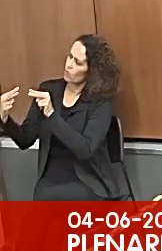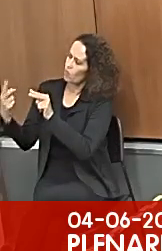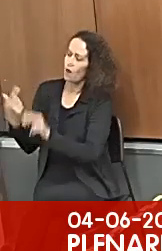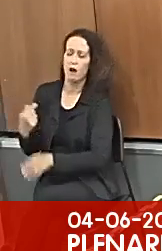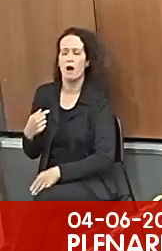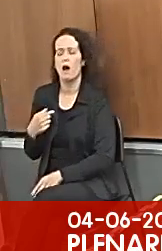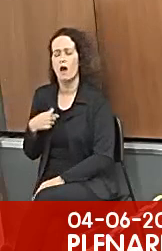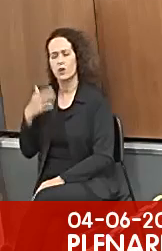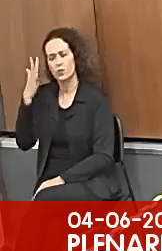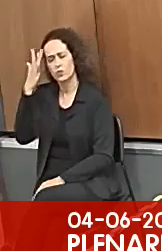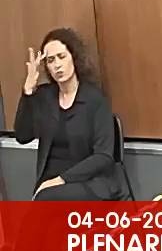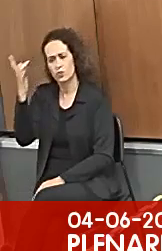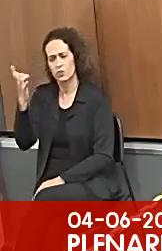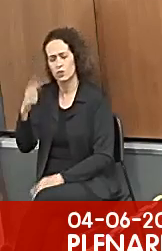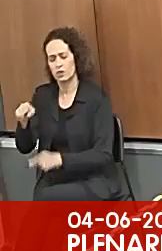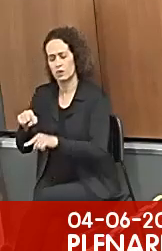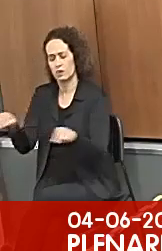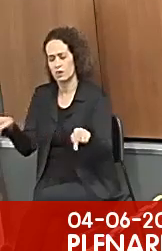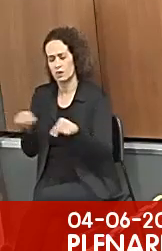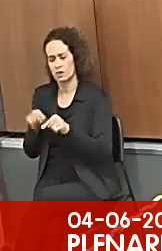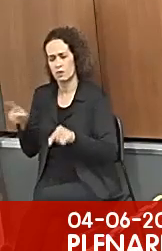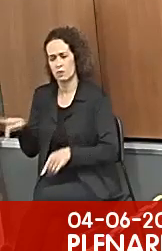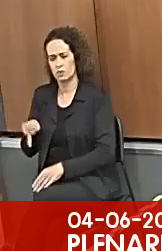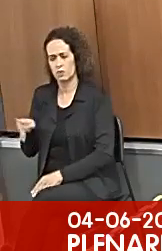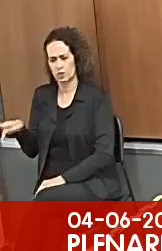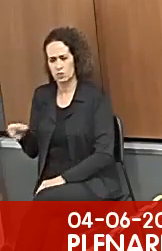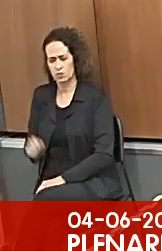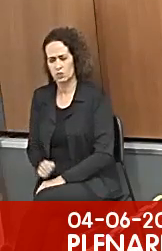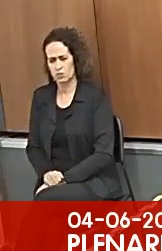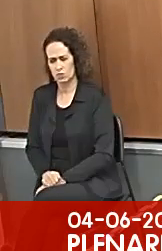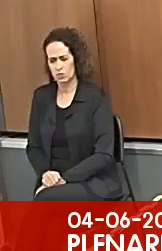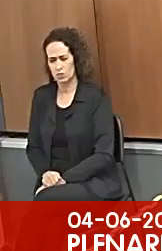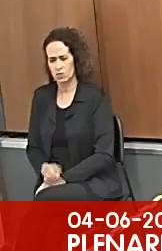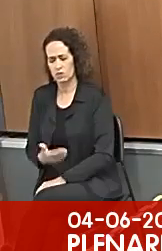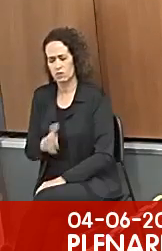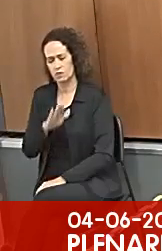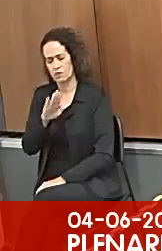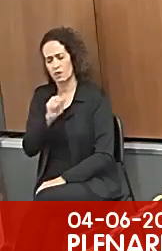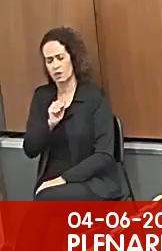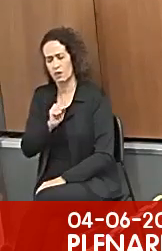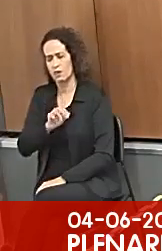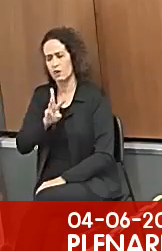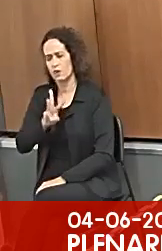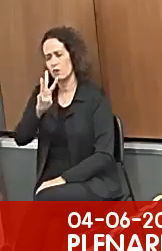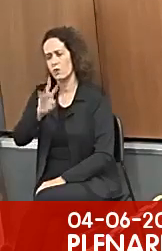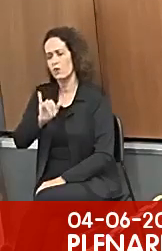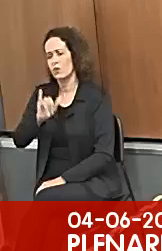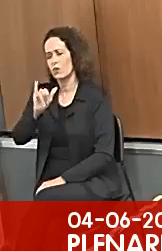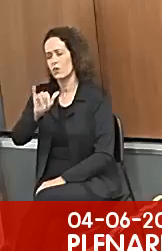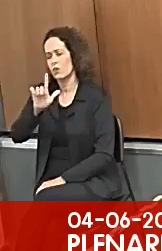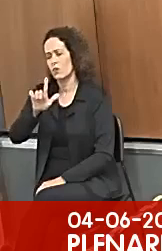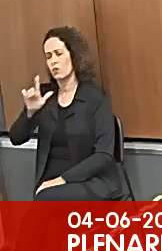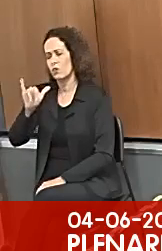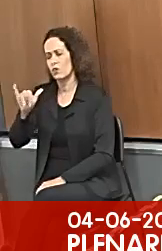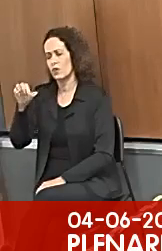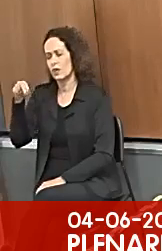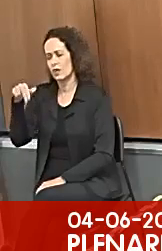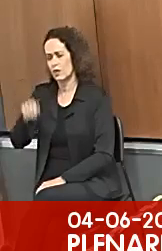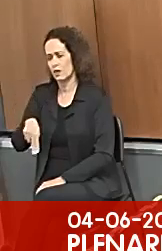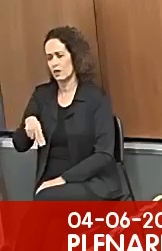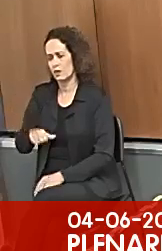no outro dia na sala dos professores e falei assim: William, ontem eu brinquei com o Rafael e o Rafael olhou para